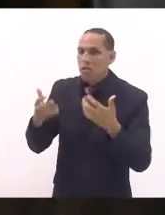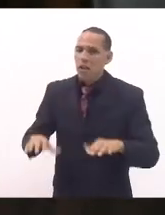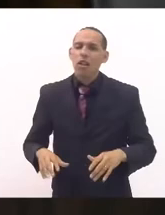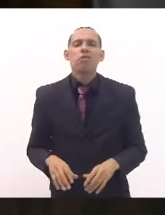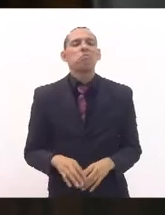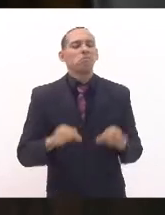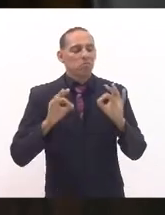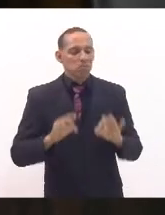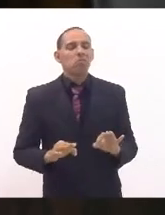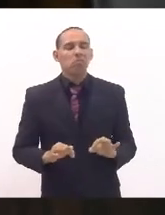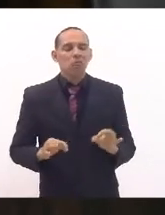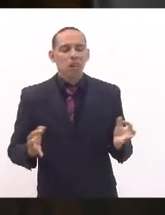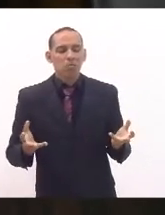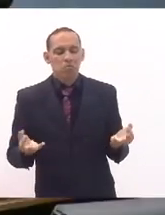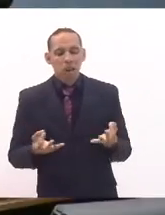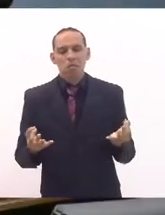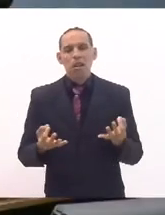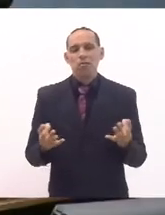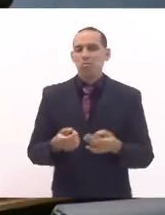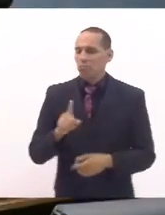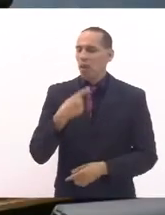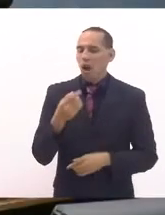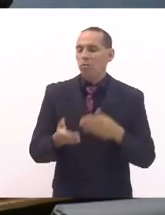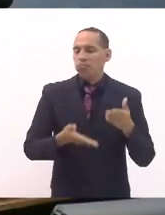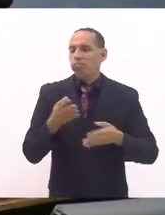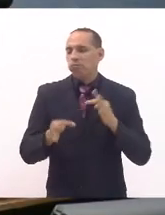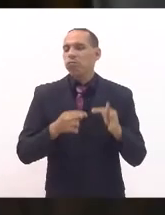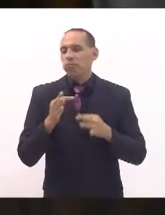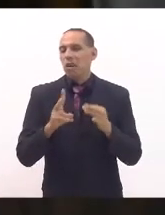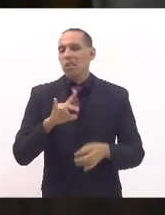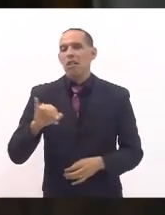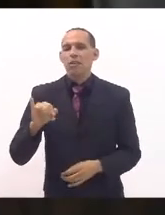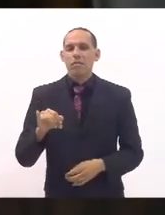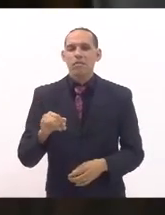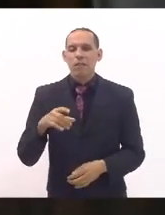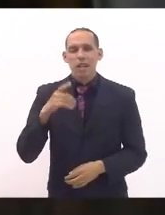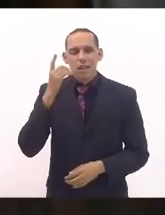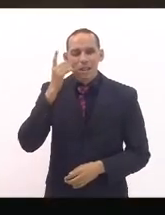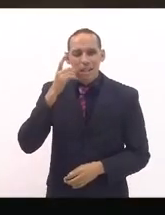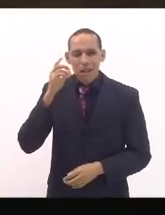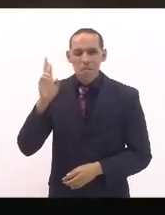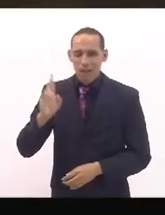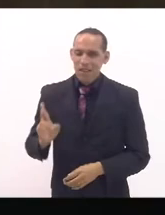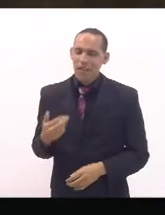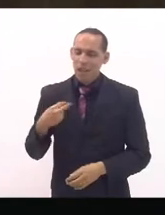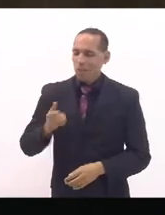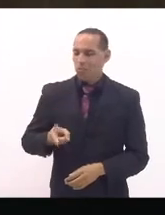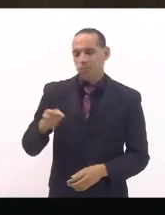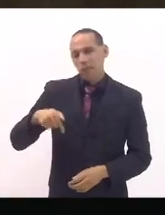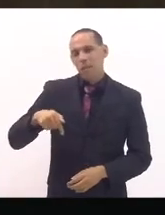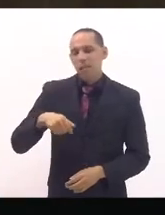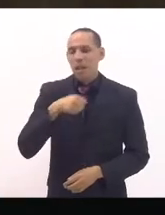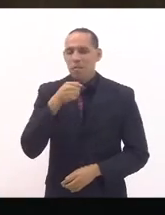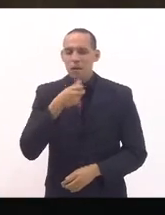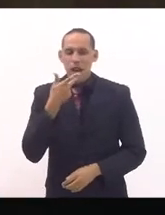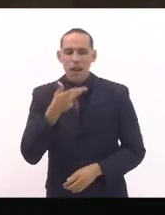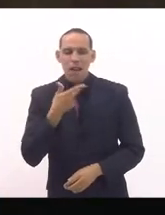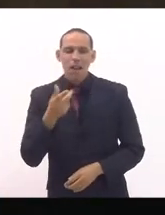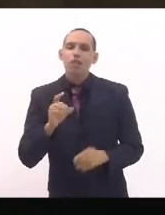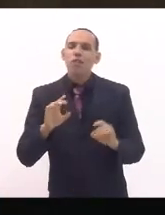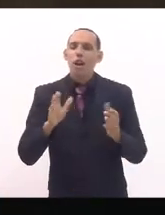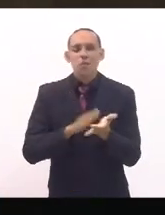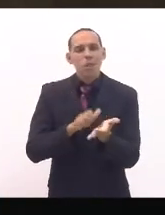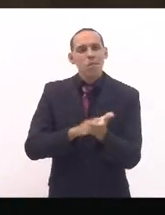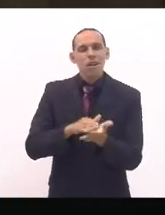muito justo. Vamos tratar disso. Deputada Renata Souza. Posso falar daqui mesmo, senhora presidenta? Não, só para